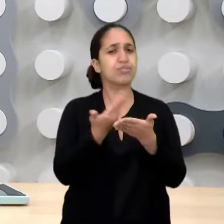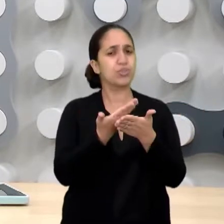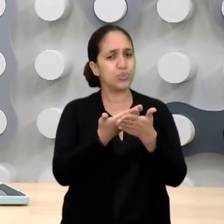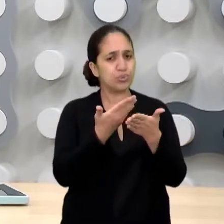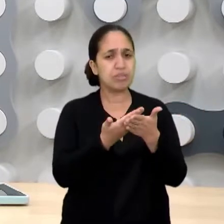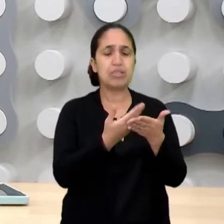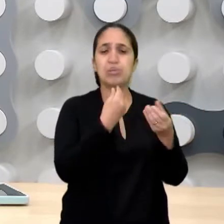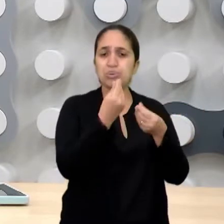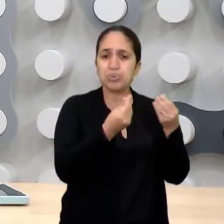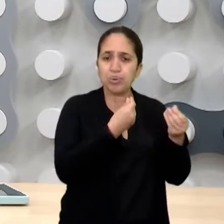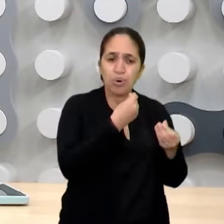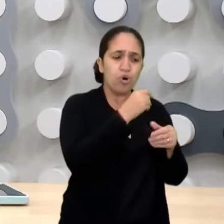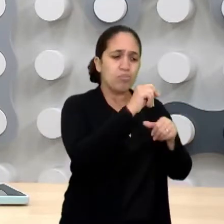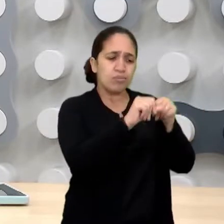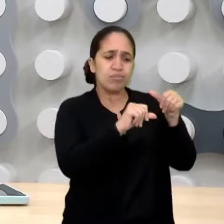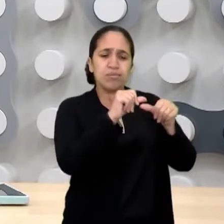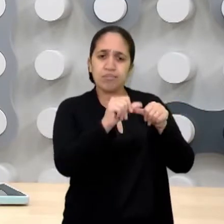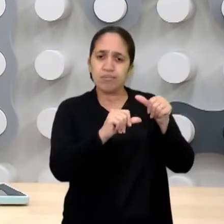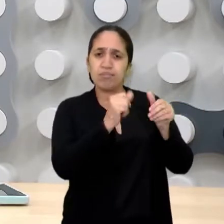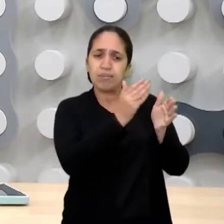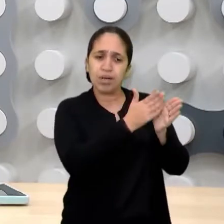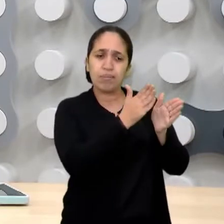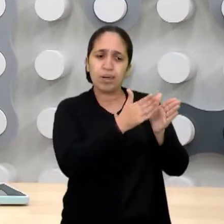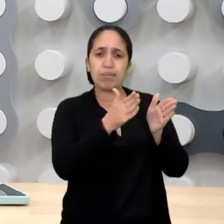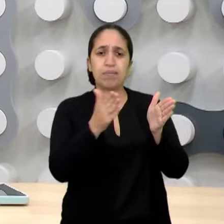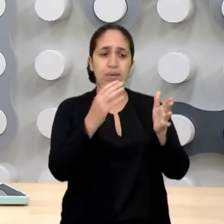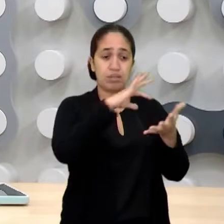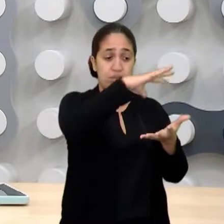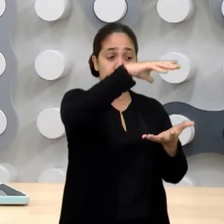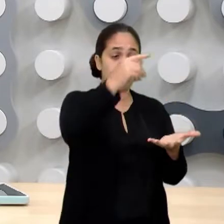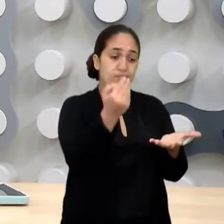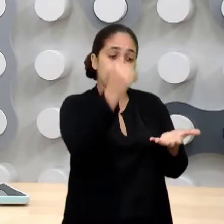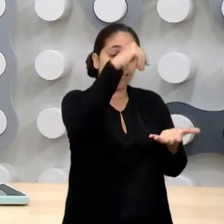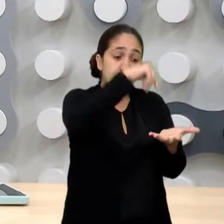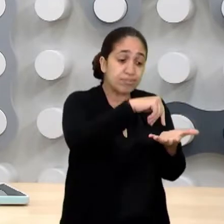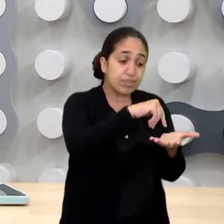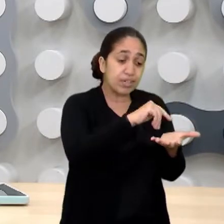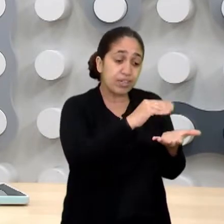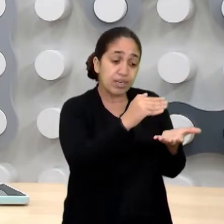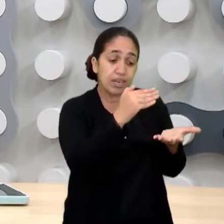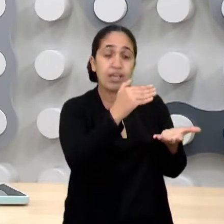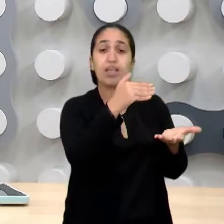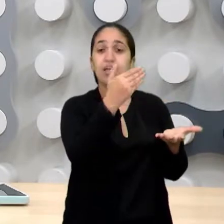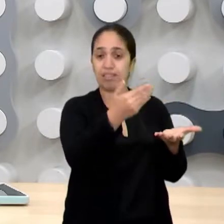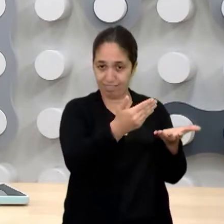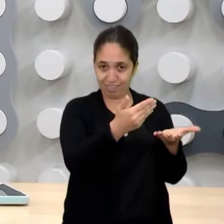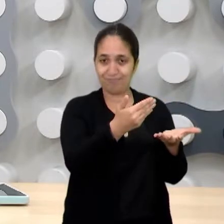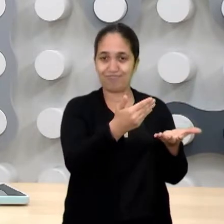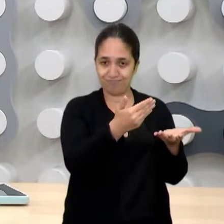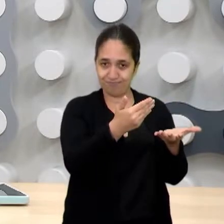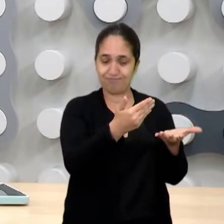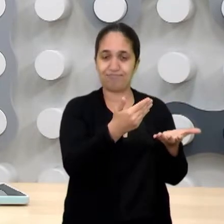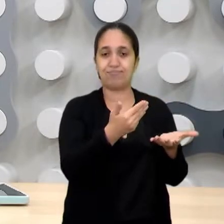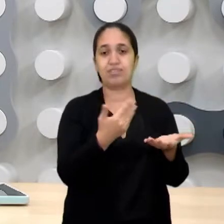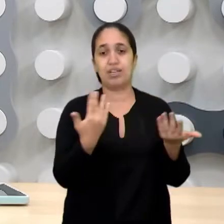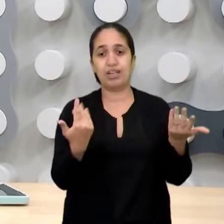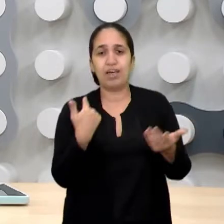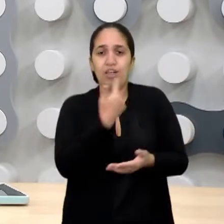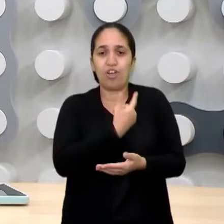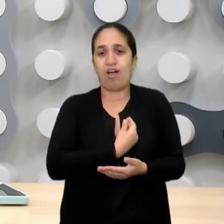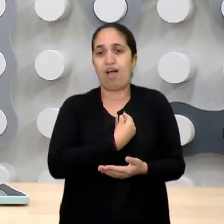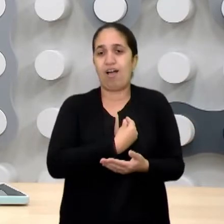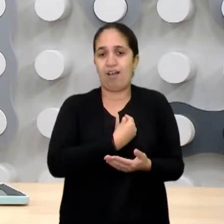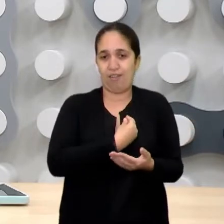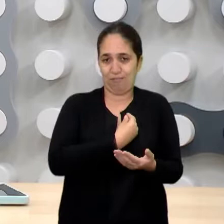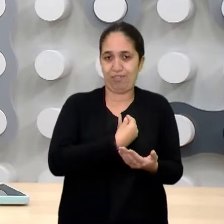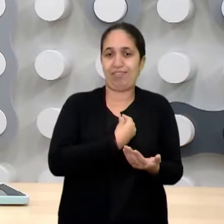esse processo, né, que vem aí do interior do planeta, né, e acaba, né, interferindo aí nas nossas vidas